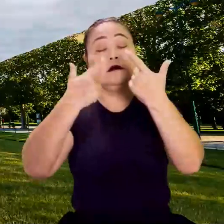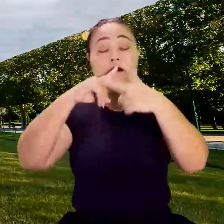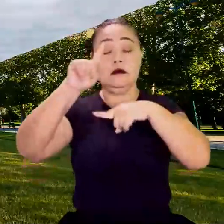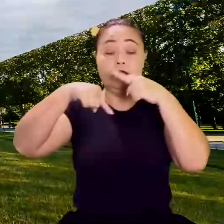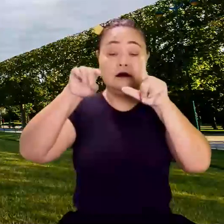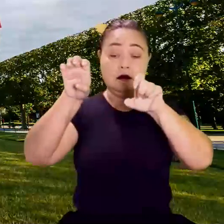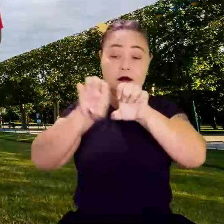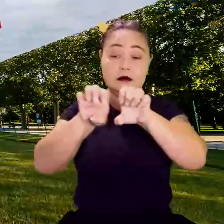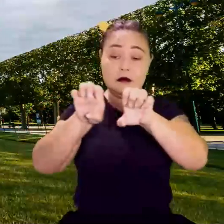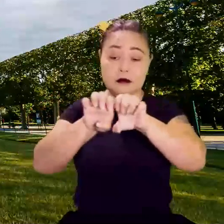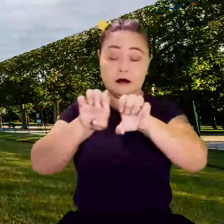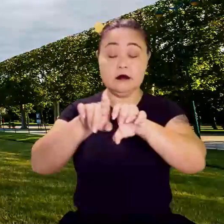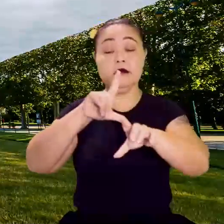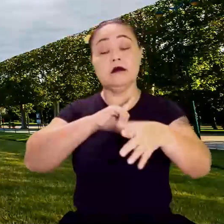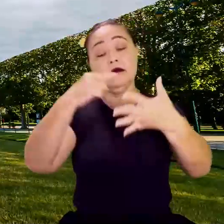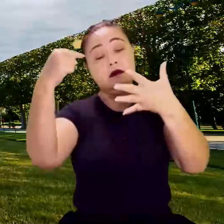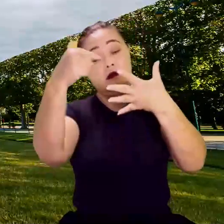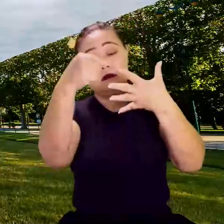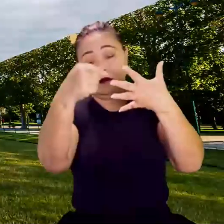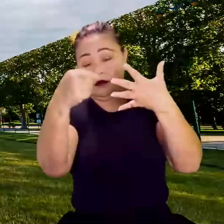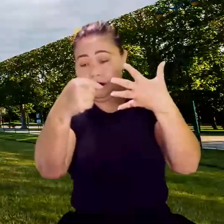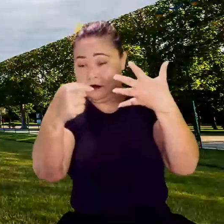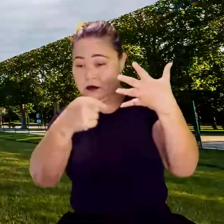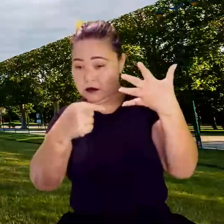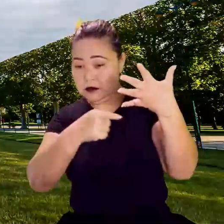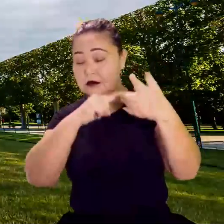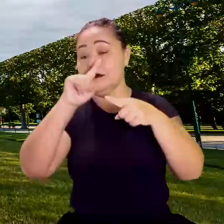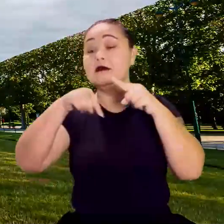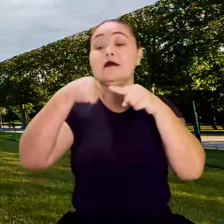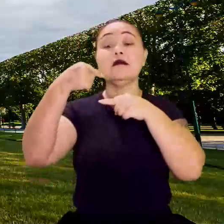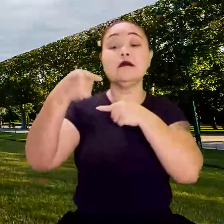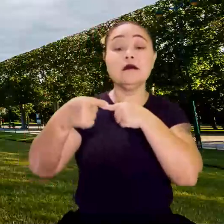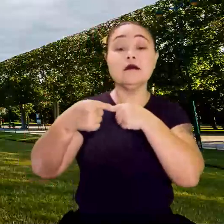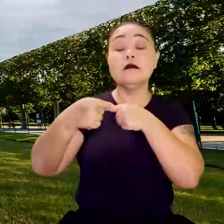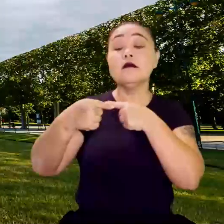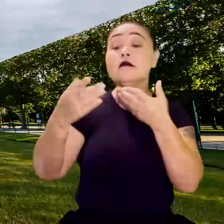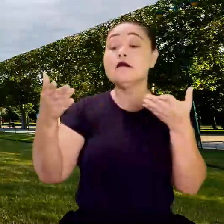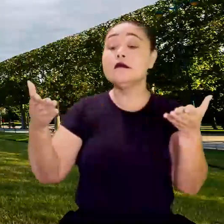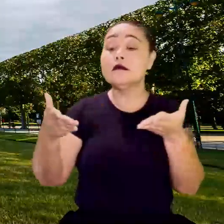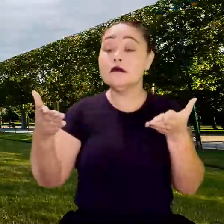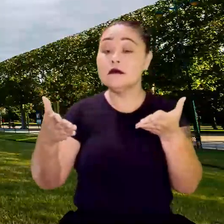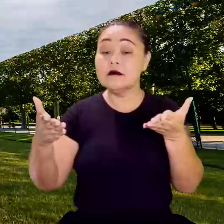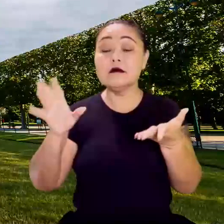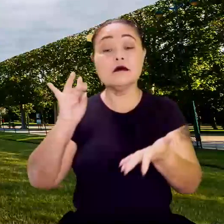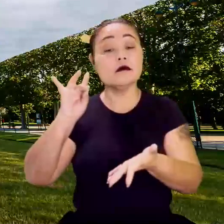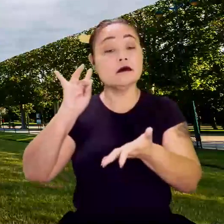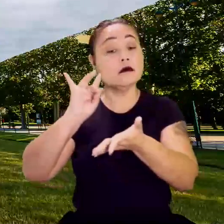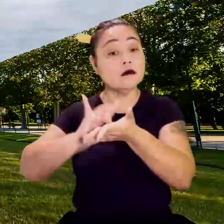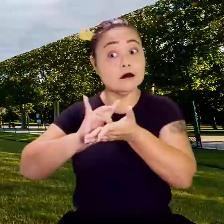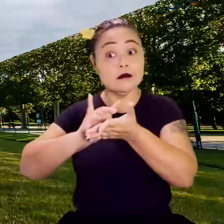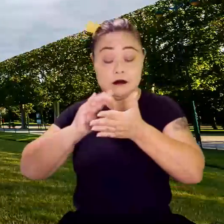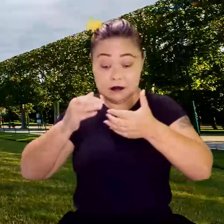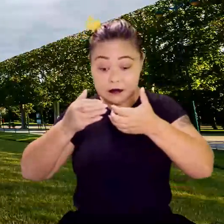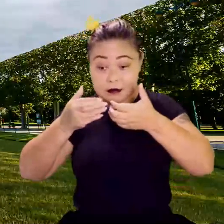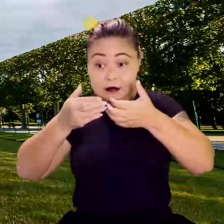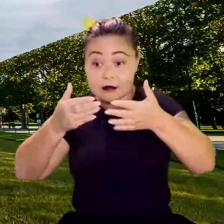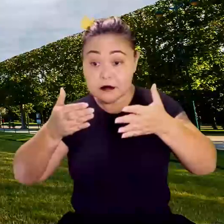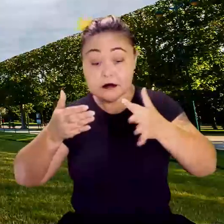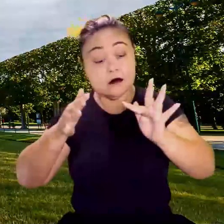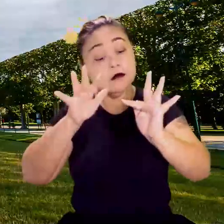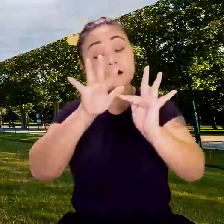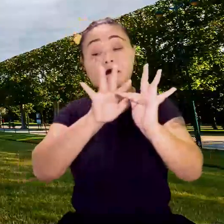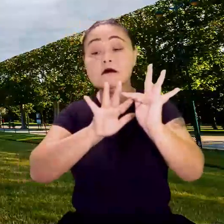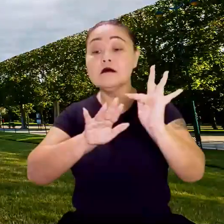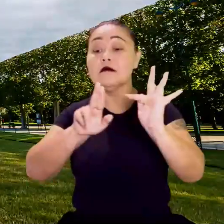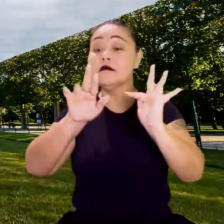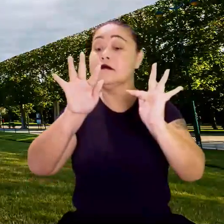equações, condições de existência, propriedades, né? Consequências. E hoje a gente realmente adentra a função.